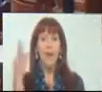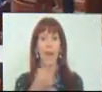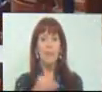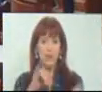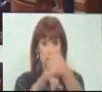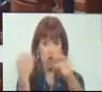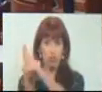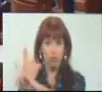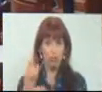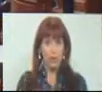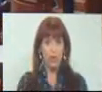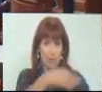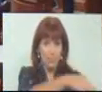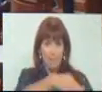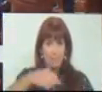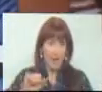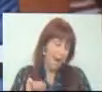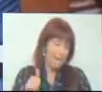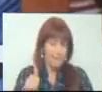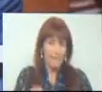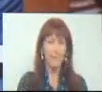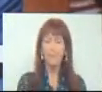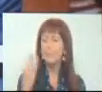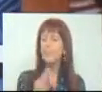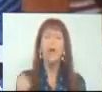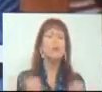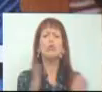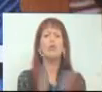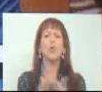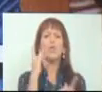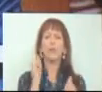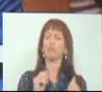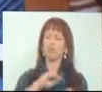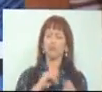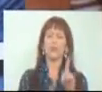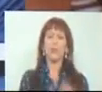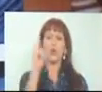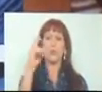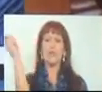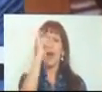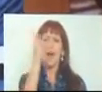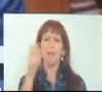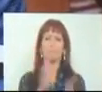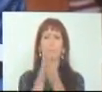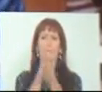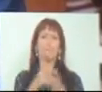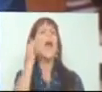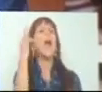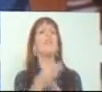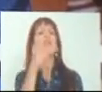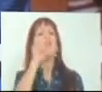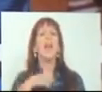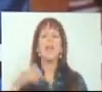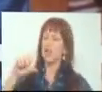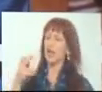Festa para as concessionárias das PPPs. Festa para todos que viram subir os subsídios da energia. Festa para quem